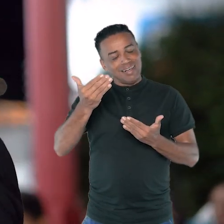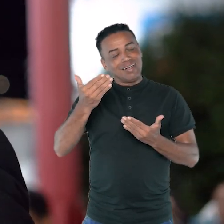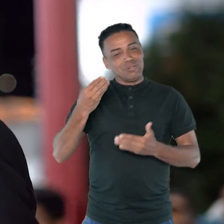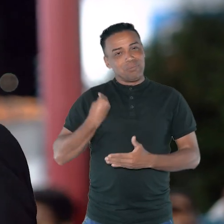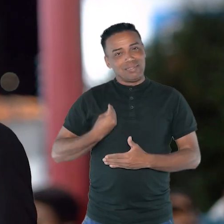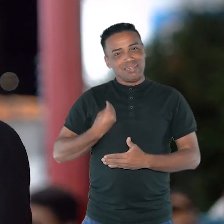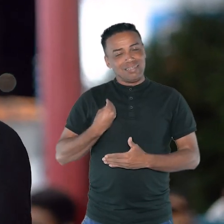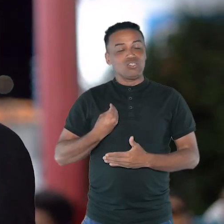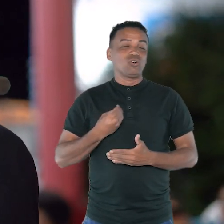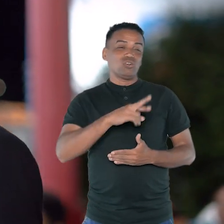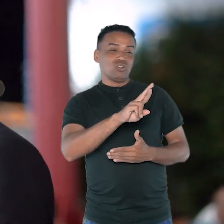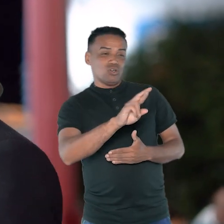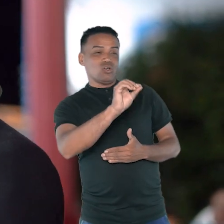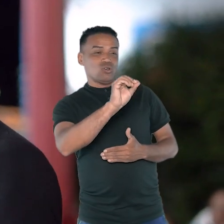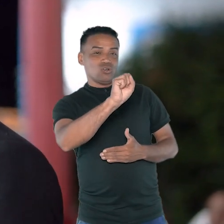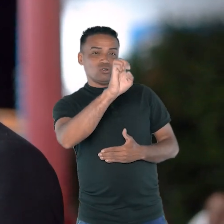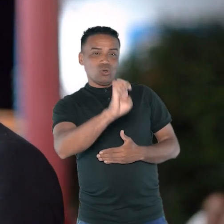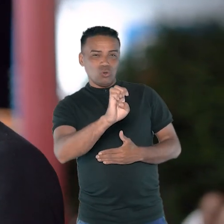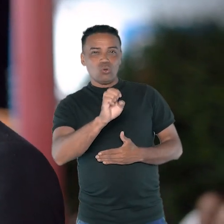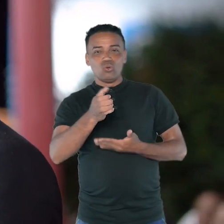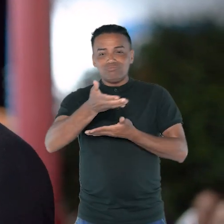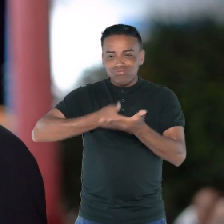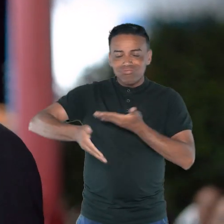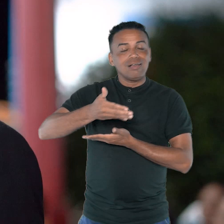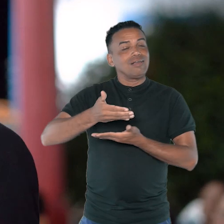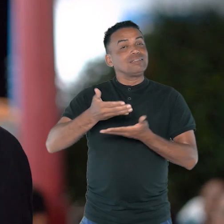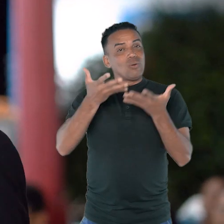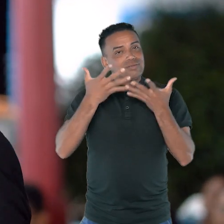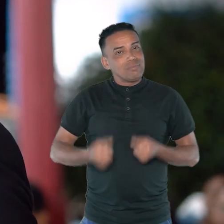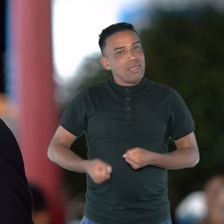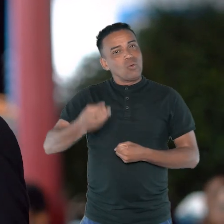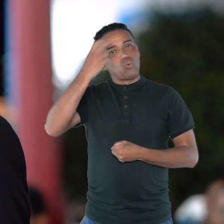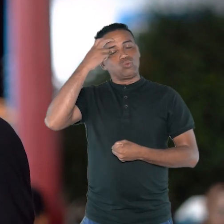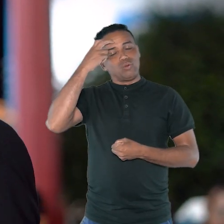Parabéns pela condução, Rose. É sempre bom a gente poder receber cultura aqui na cidade.